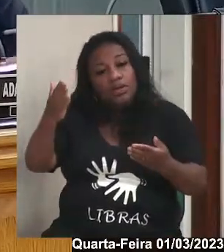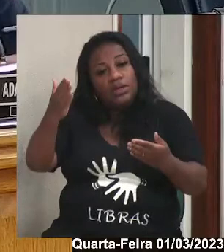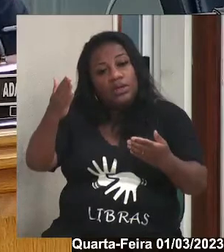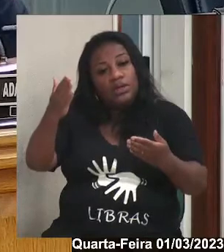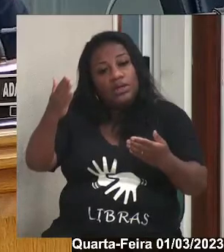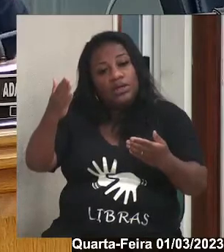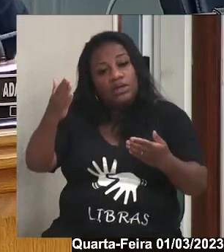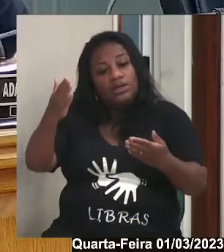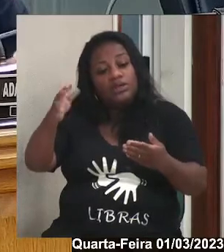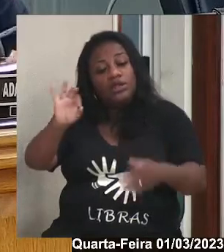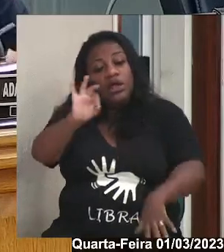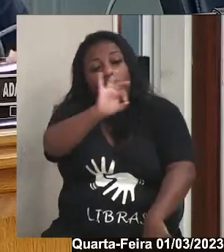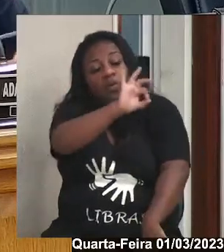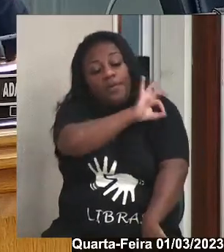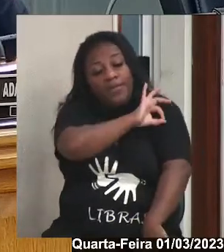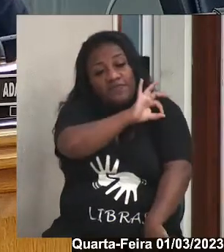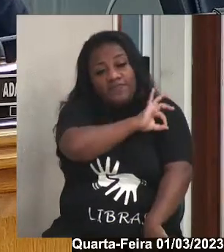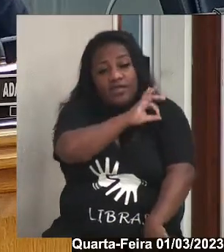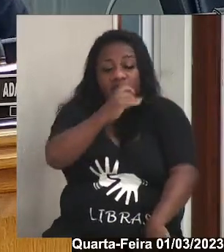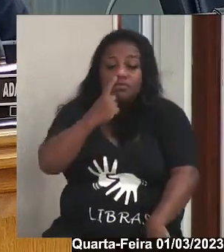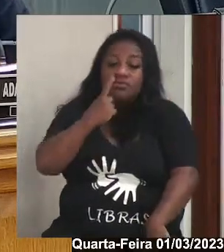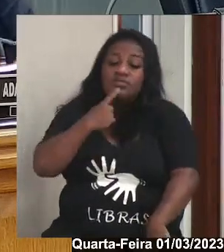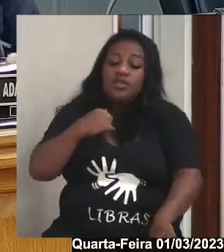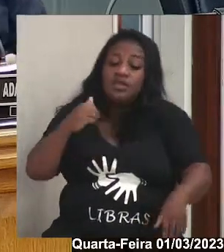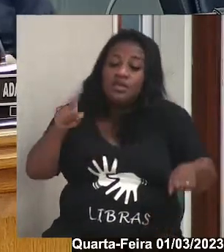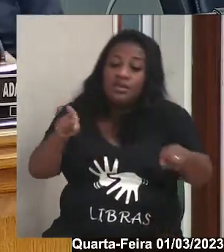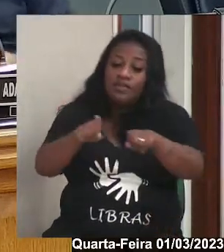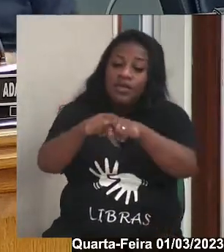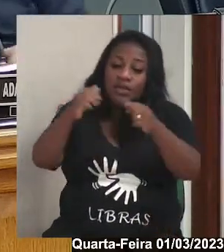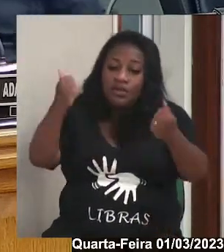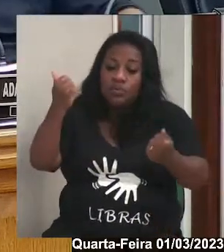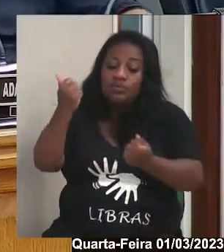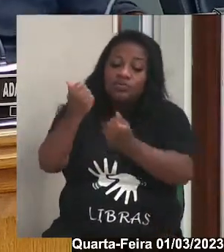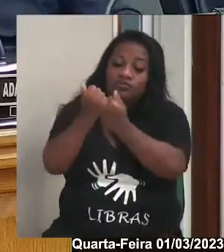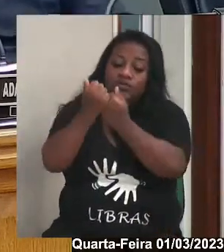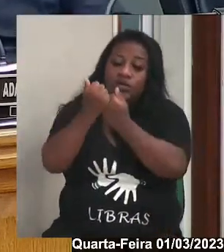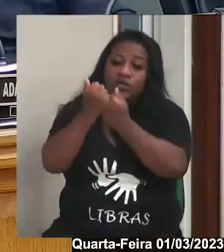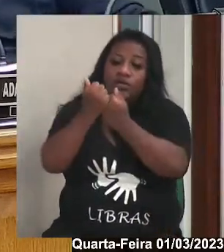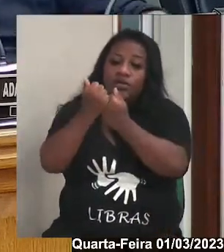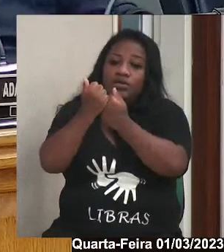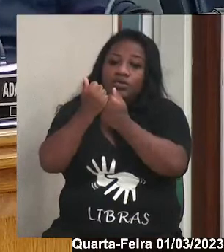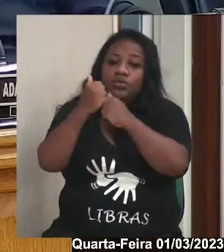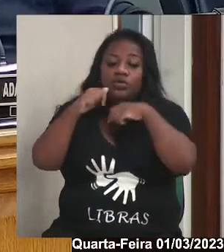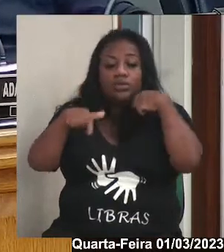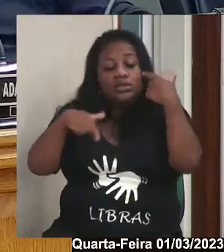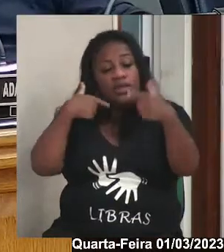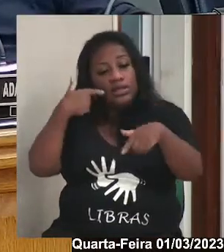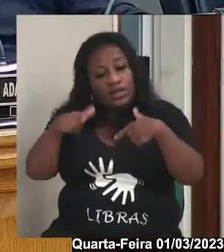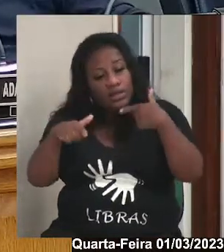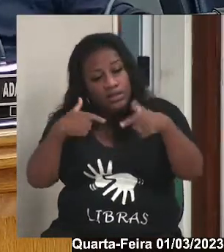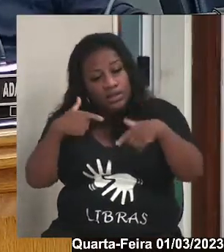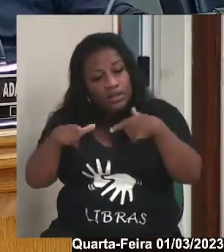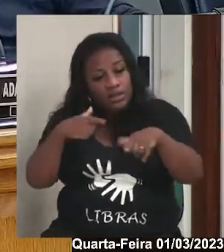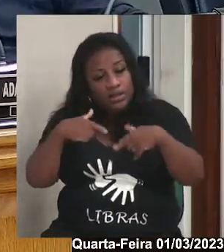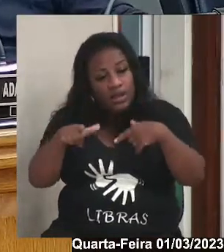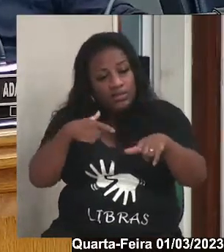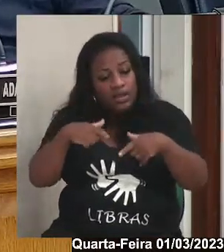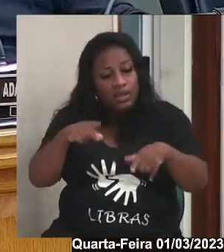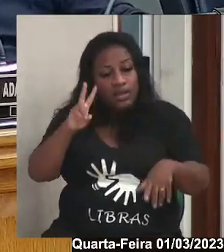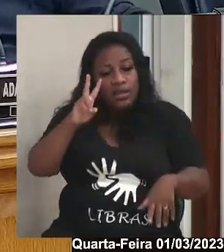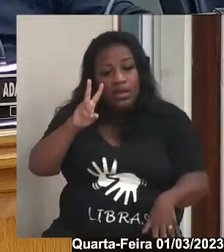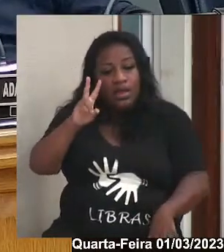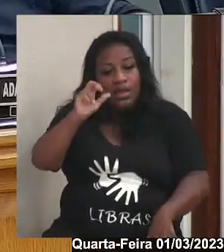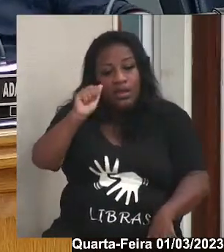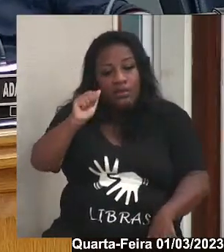agradecer também ao prefeito Lei Santos e o vice Hugo Prado, E os serviços urbanos, né? O Evandro, entendeu? O